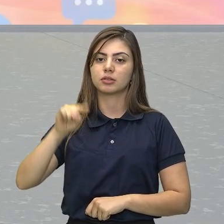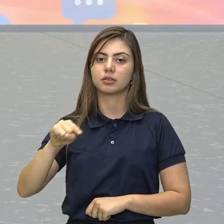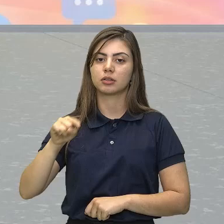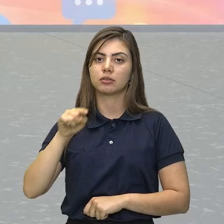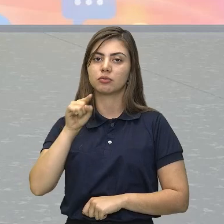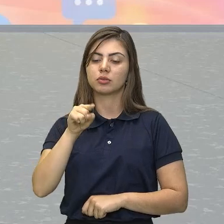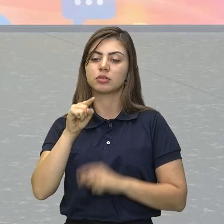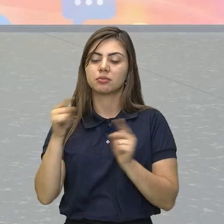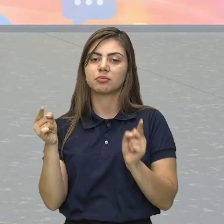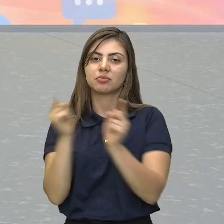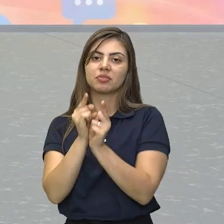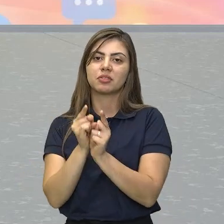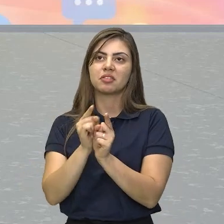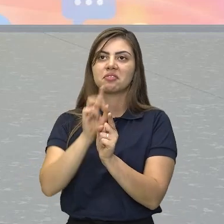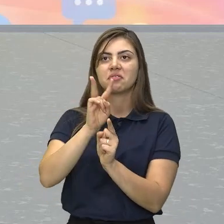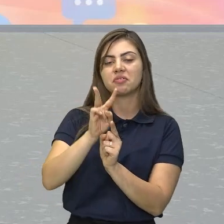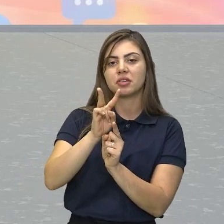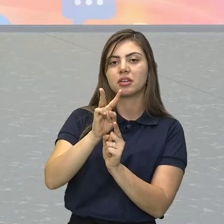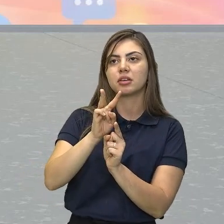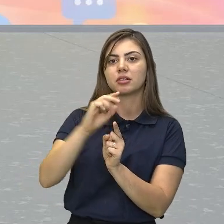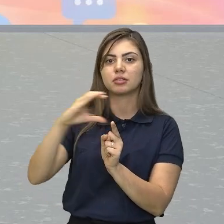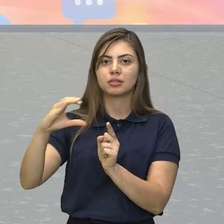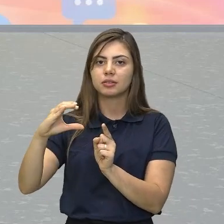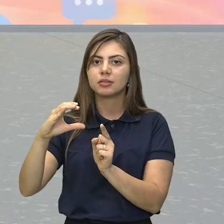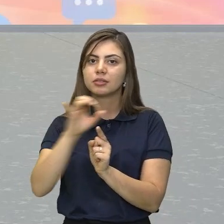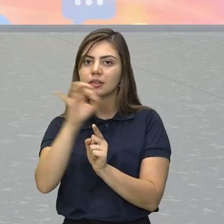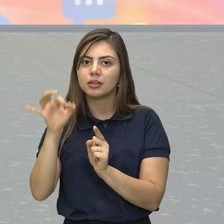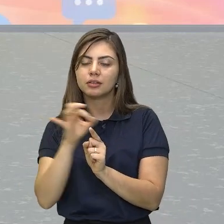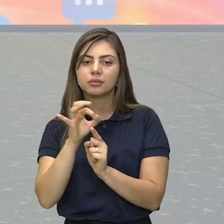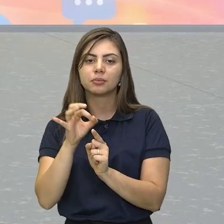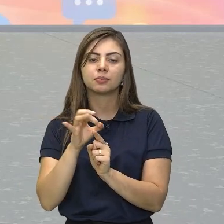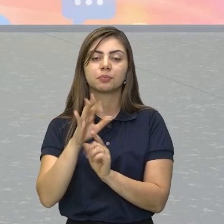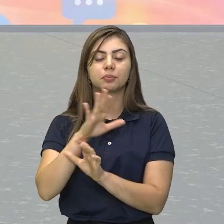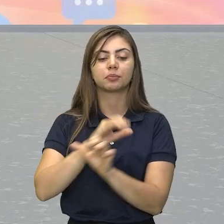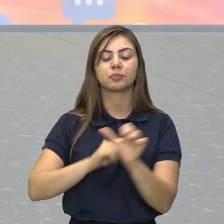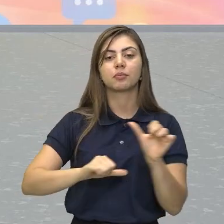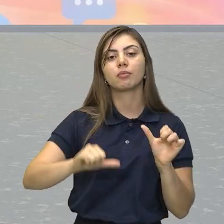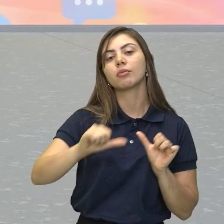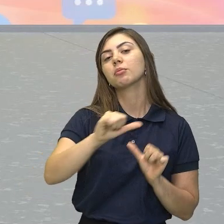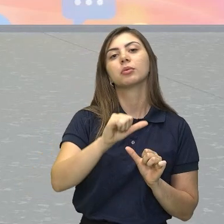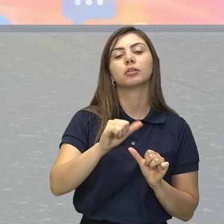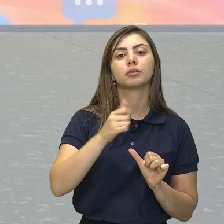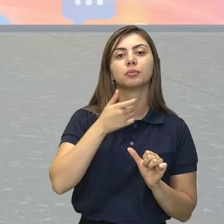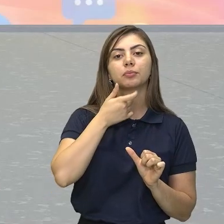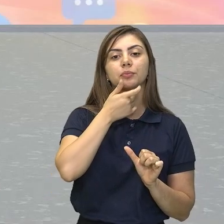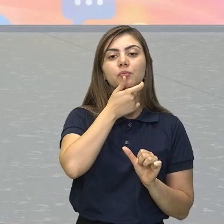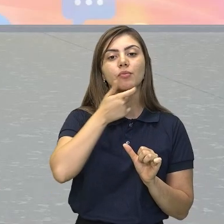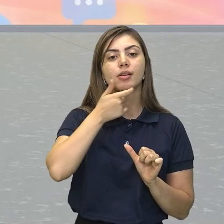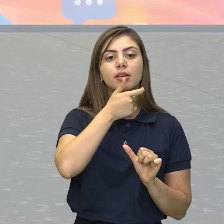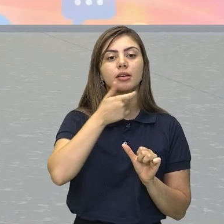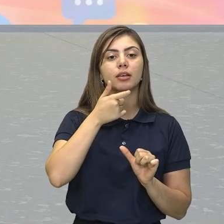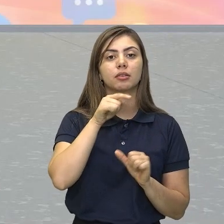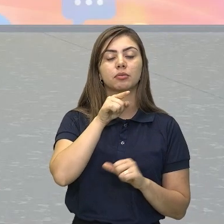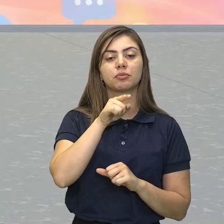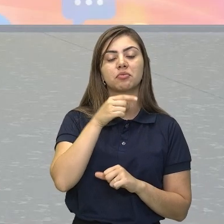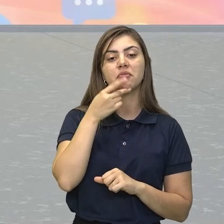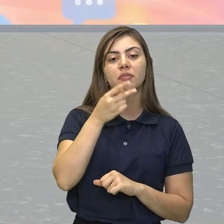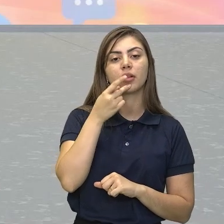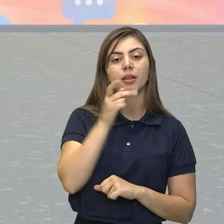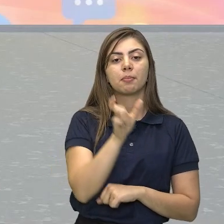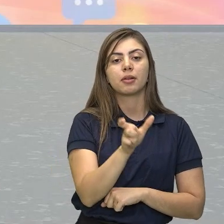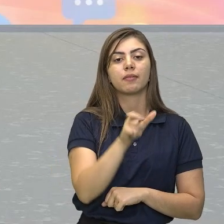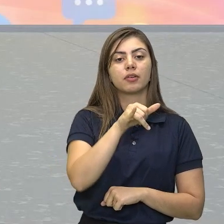V e C, na internet, nas redes sociais. Em inglês, ao invés de nós falarmos you, que